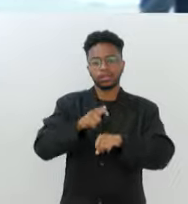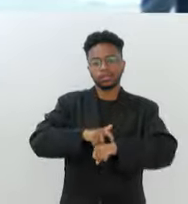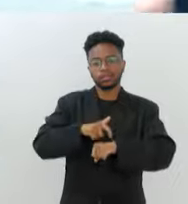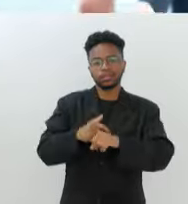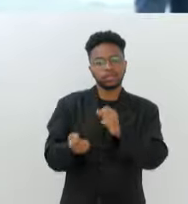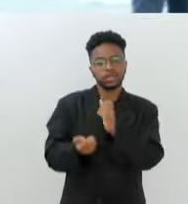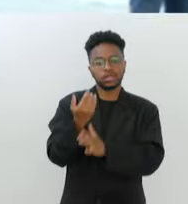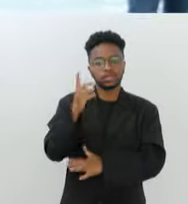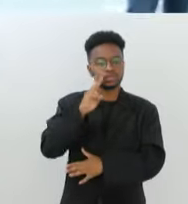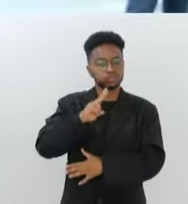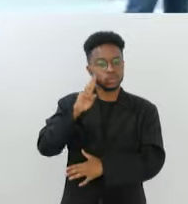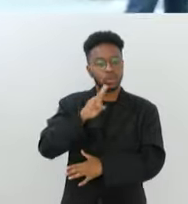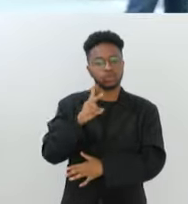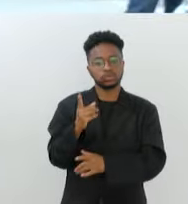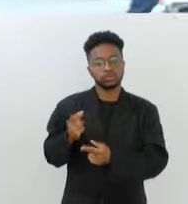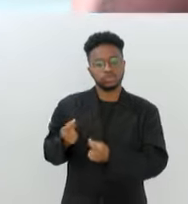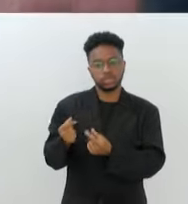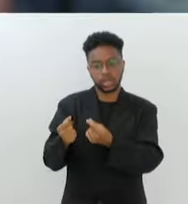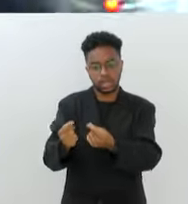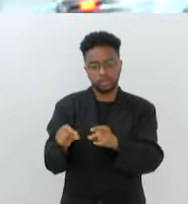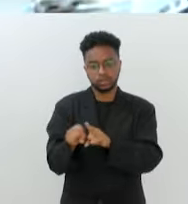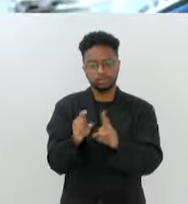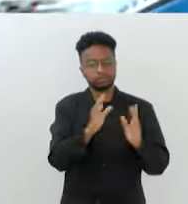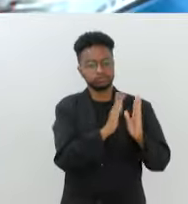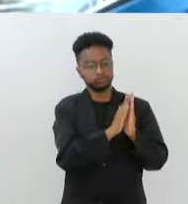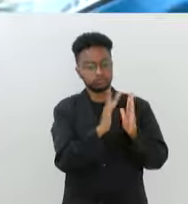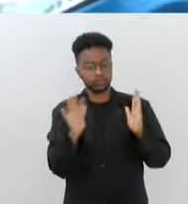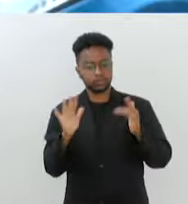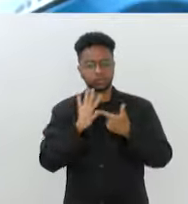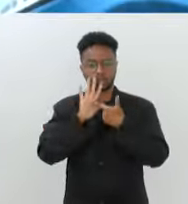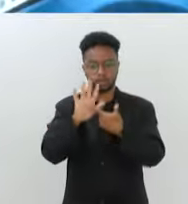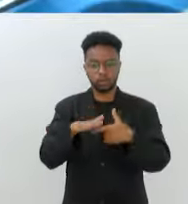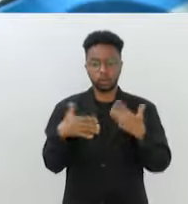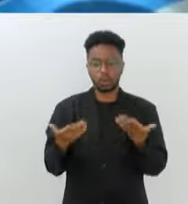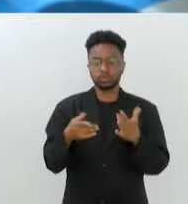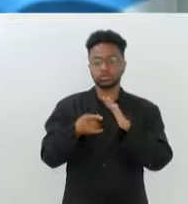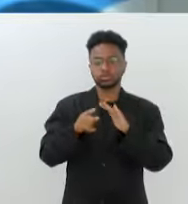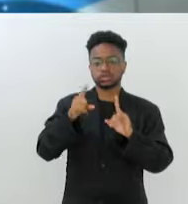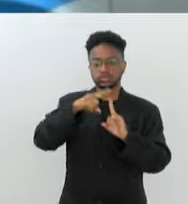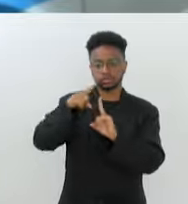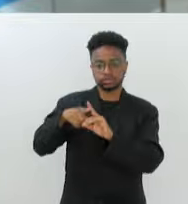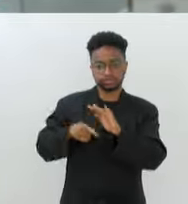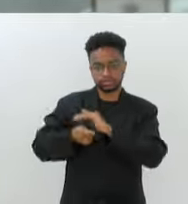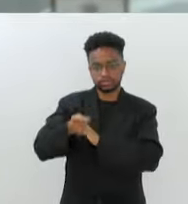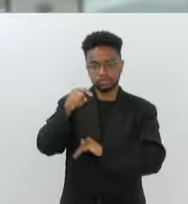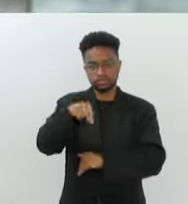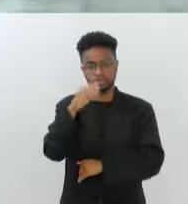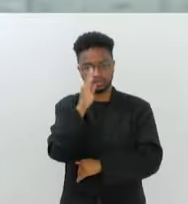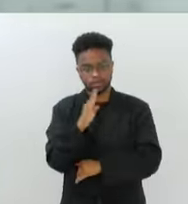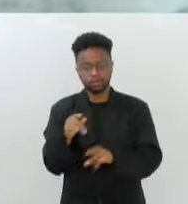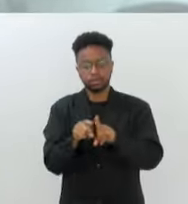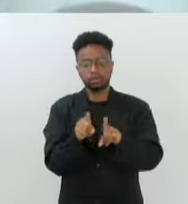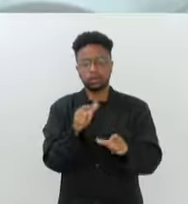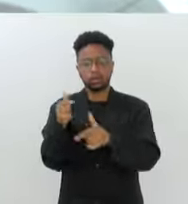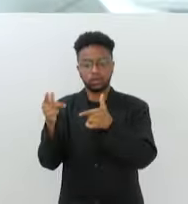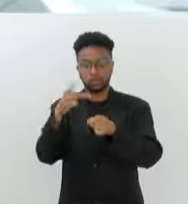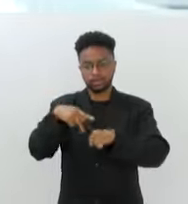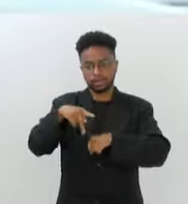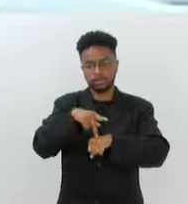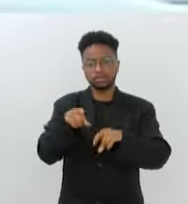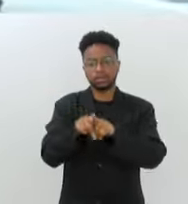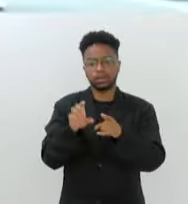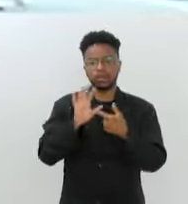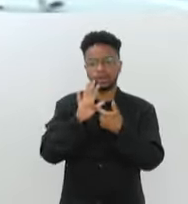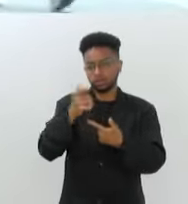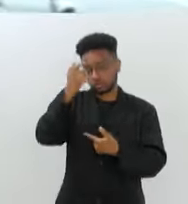da história do dinheiro, passando pelos tipos de investimentos que existem no Brasil, pelos tipos de investimentos que existem no exterior, trazendo a conscientização também